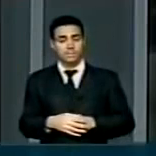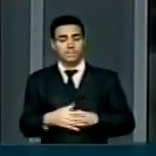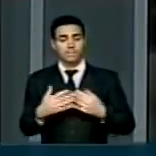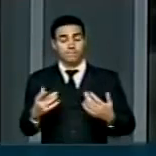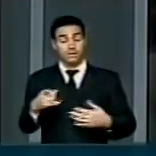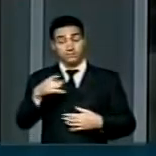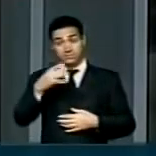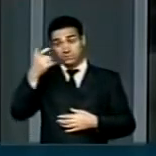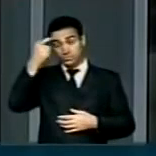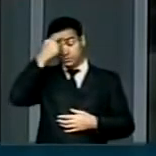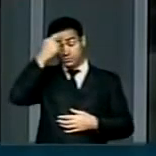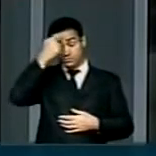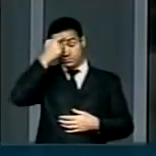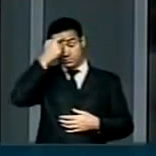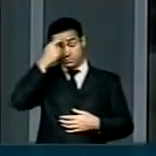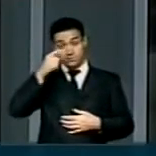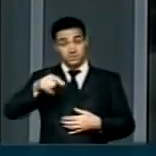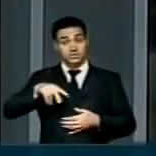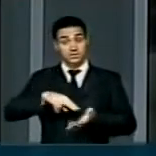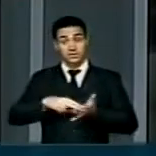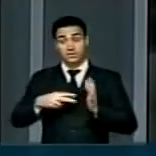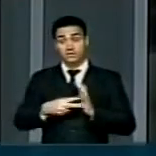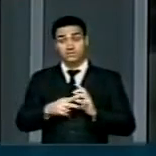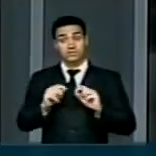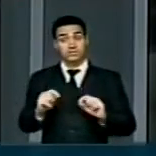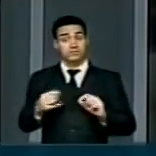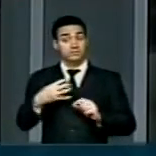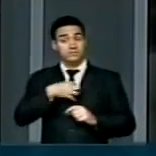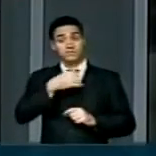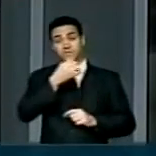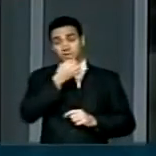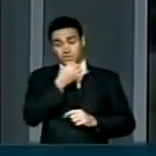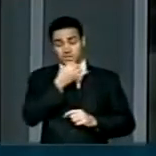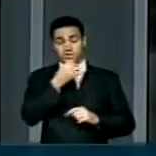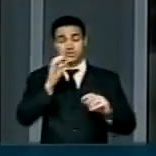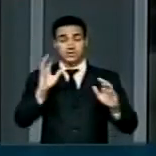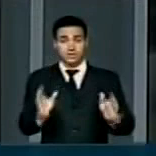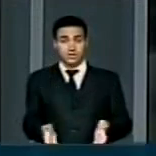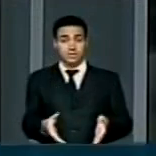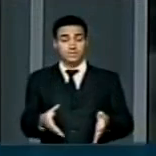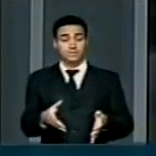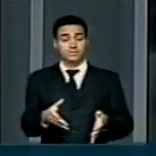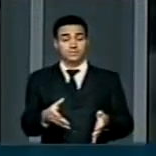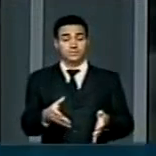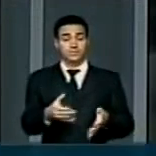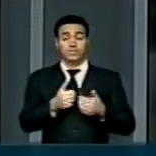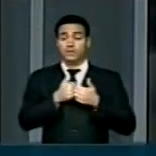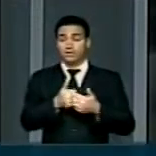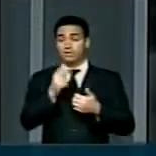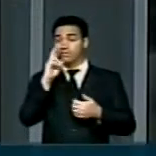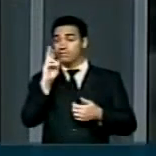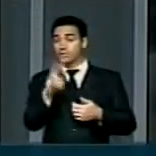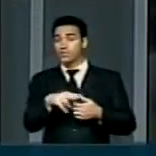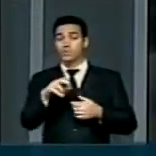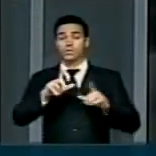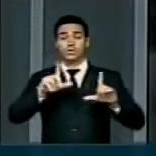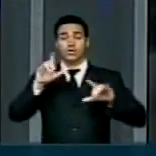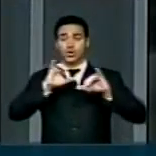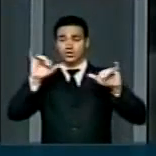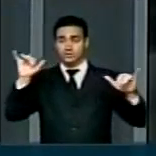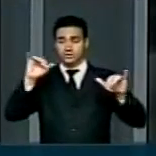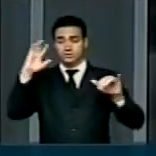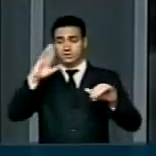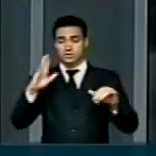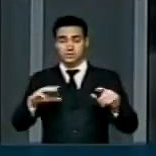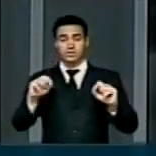consciência resulta de que, infelizmente, acabamos de acompanhar o noticiário brasileiro.